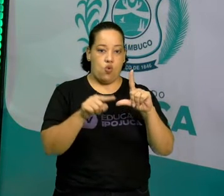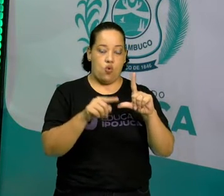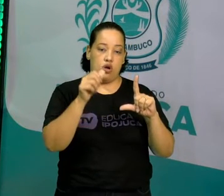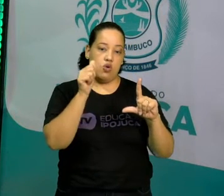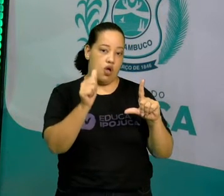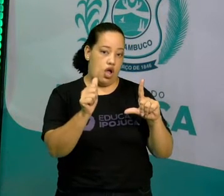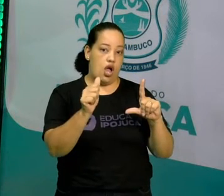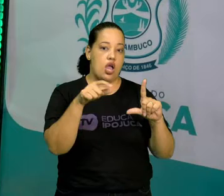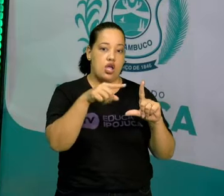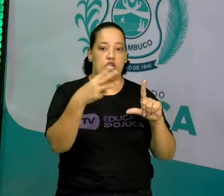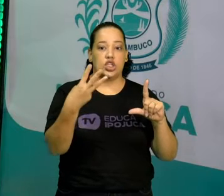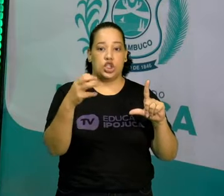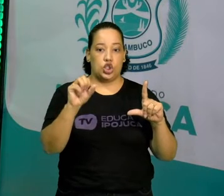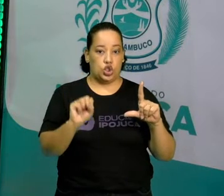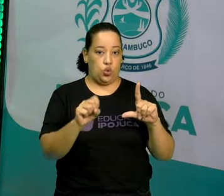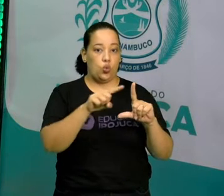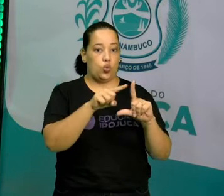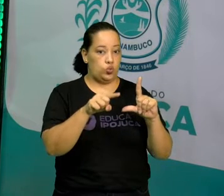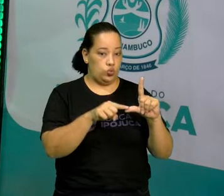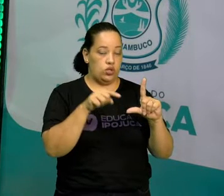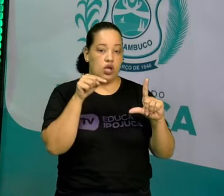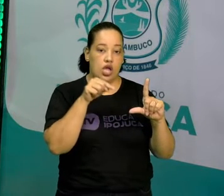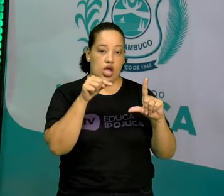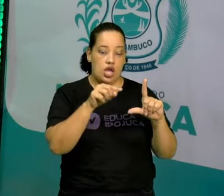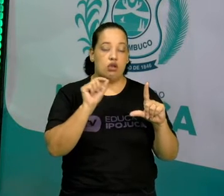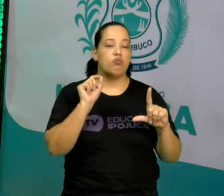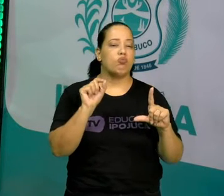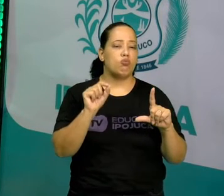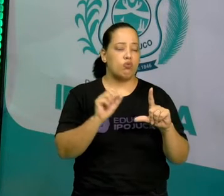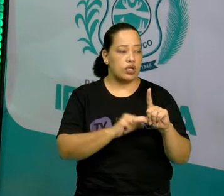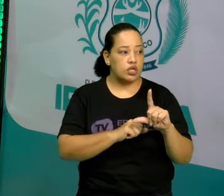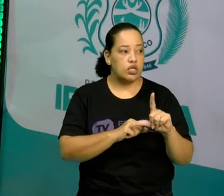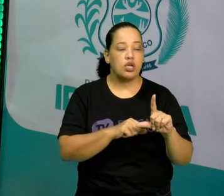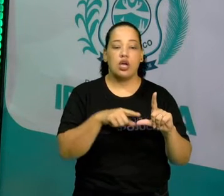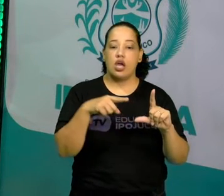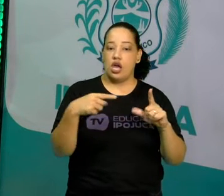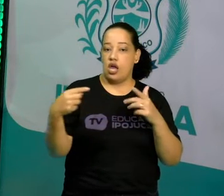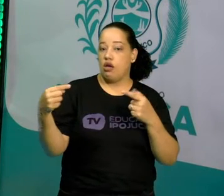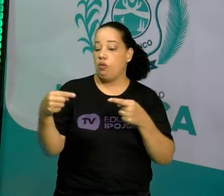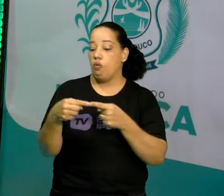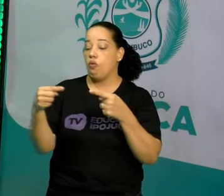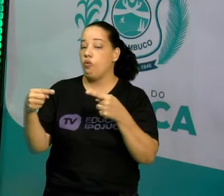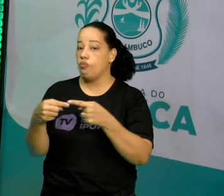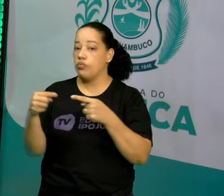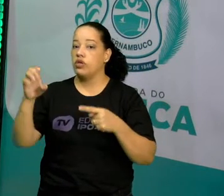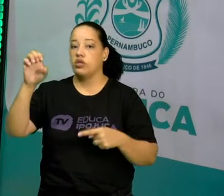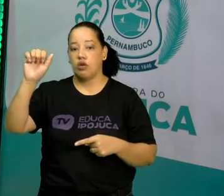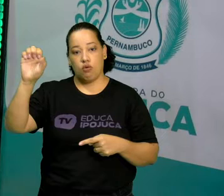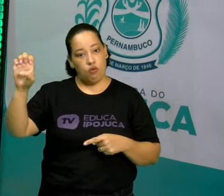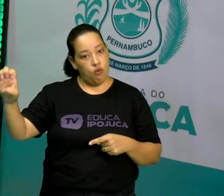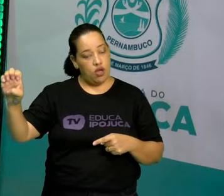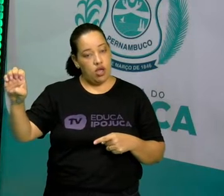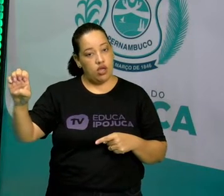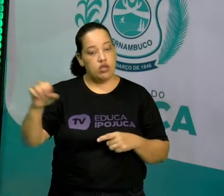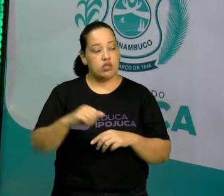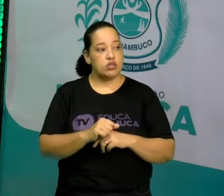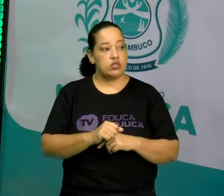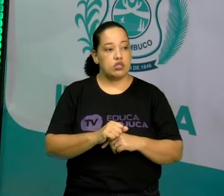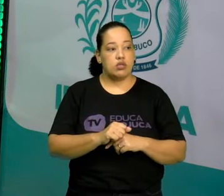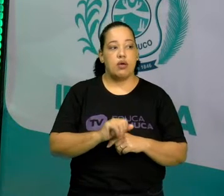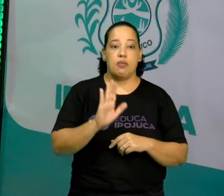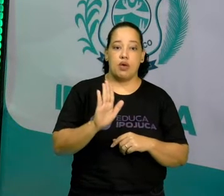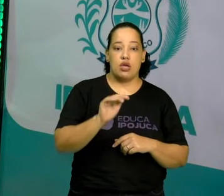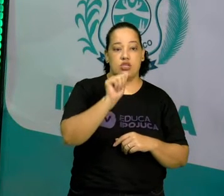38 graus, é congruente ao ângulo E, ok? Agora, o lado